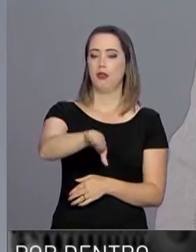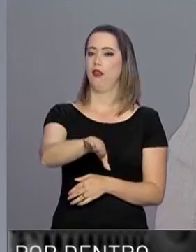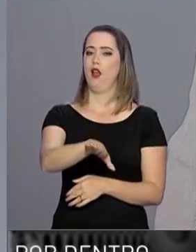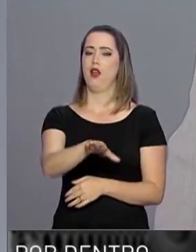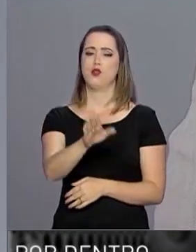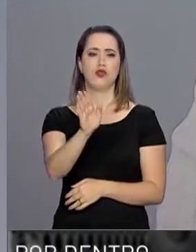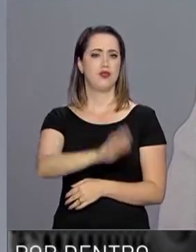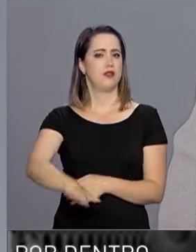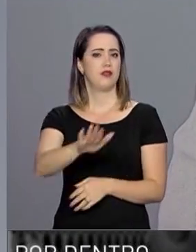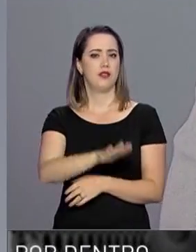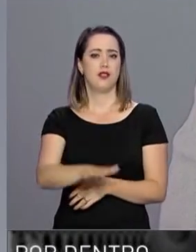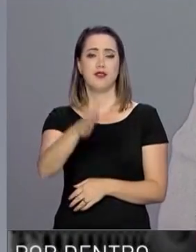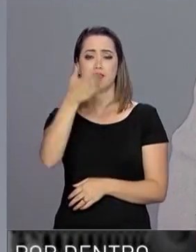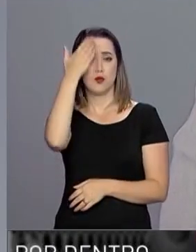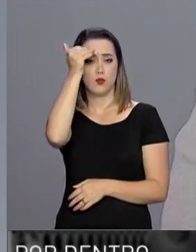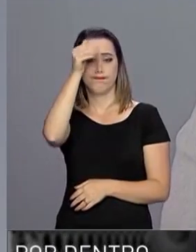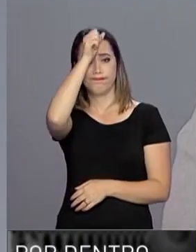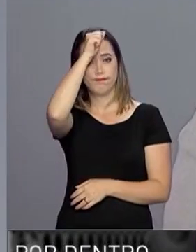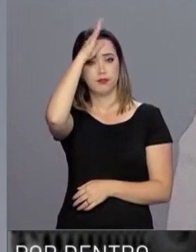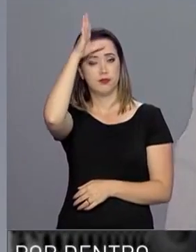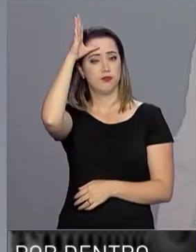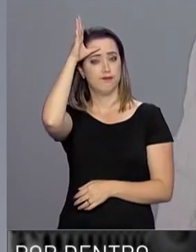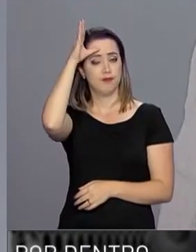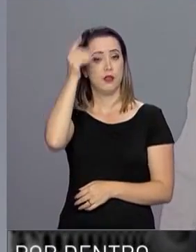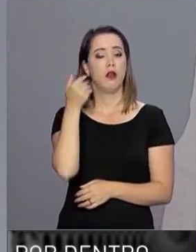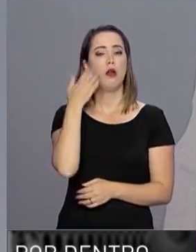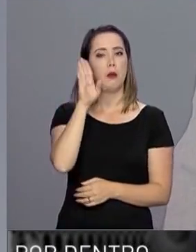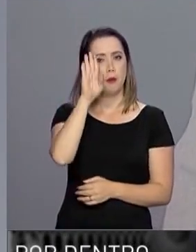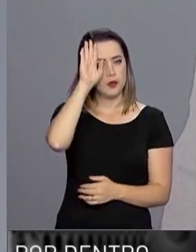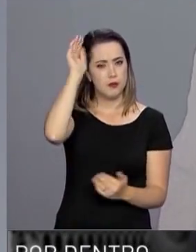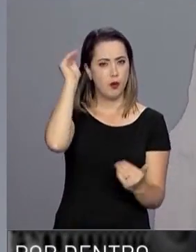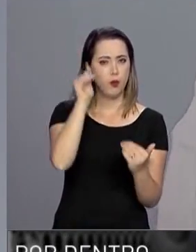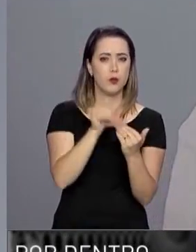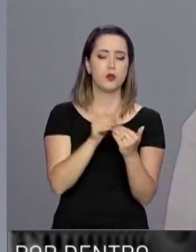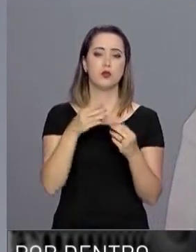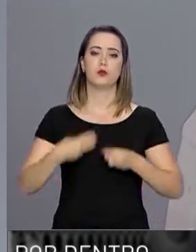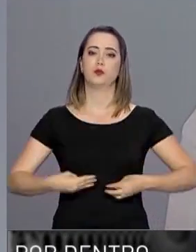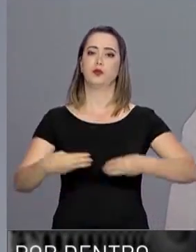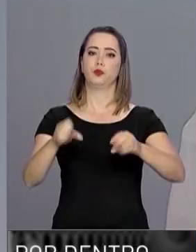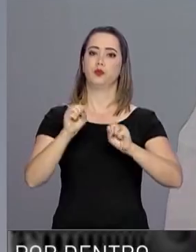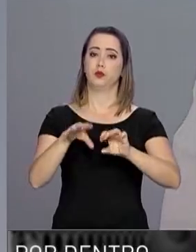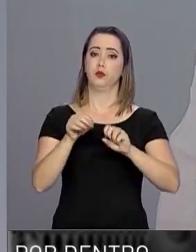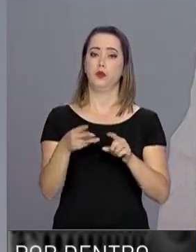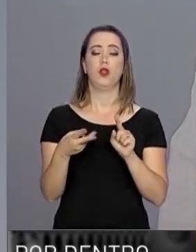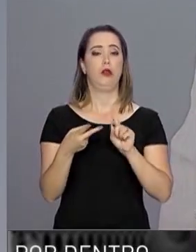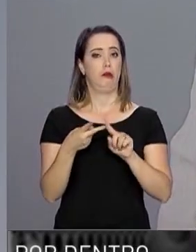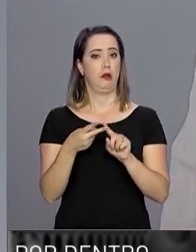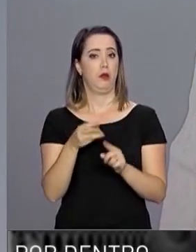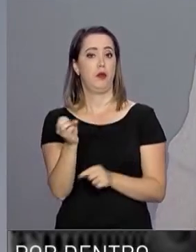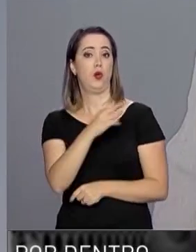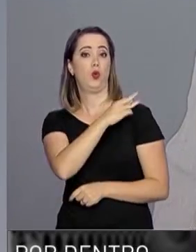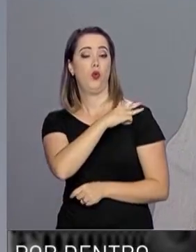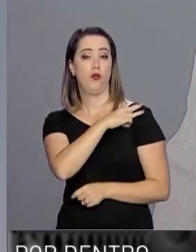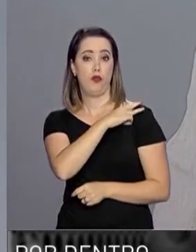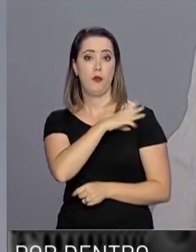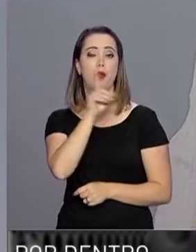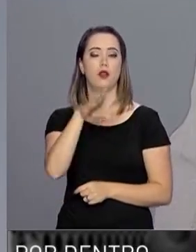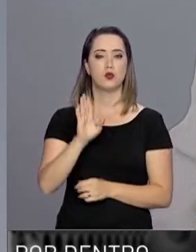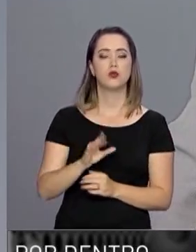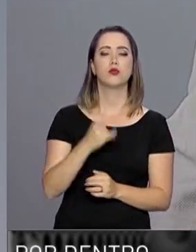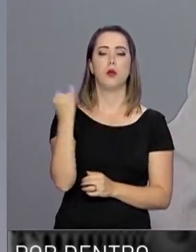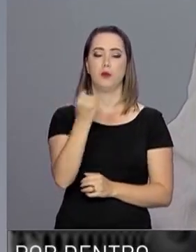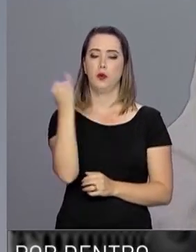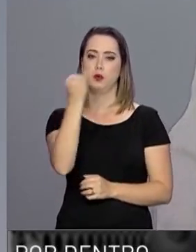crianças brasileiras sem serem alfabetizadas. É uma prioridade para o Ministério da Educação. Nós temos a reforma do ensino médio, que é uma grande prioridade.